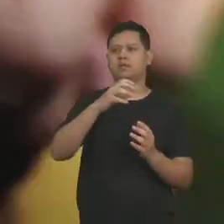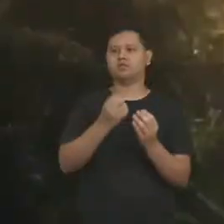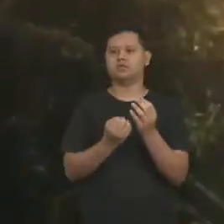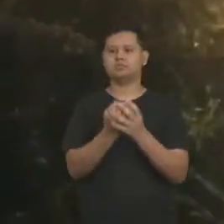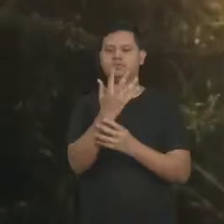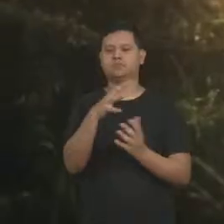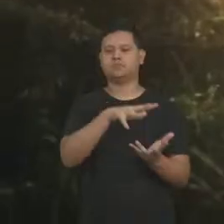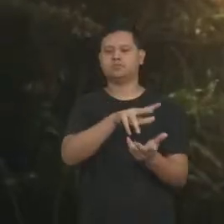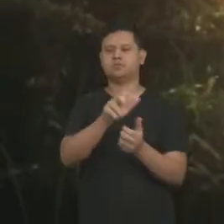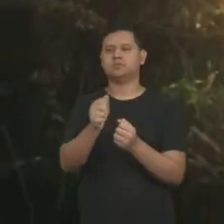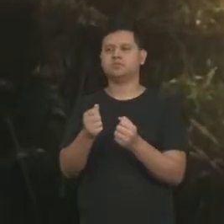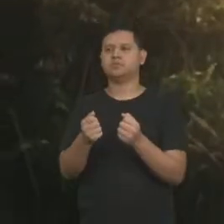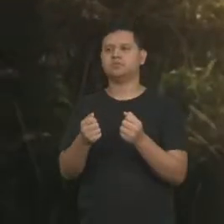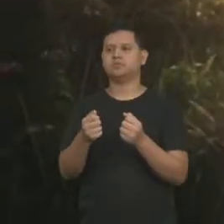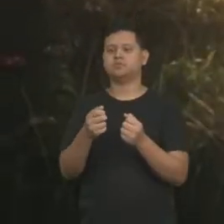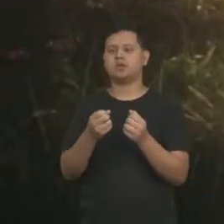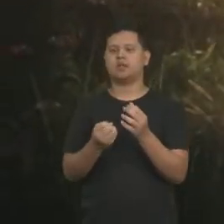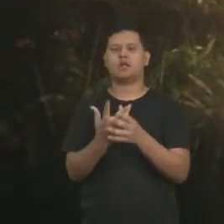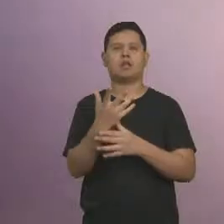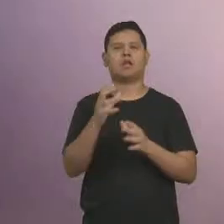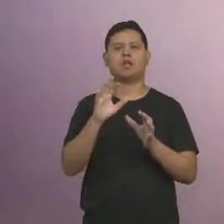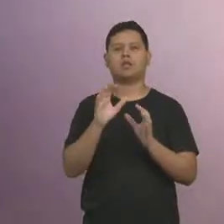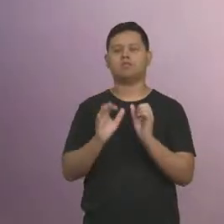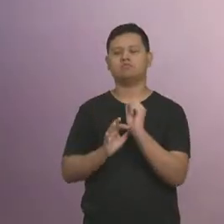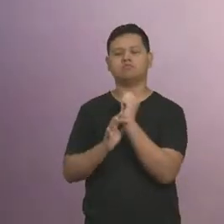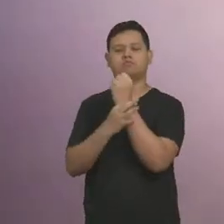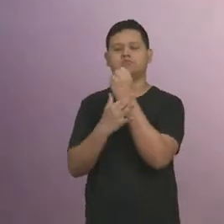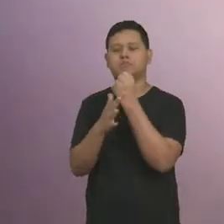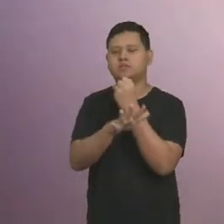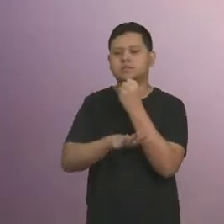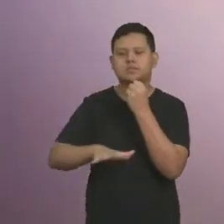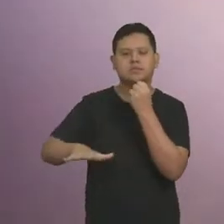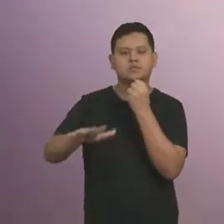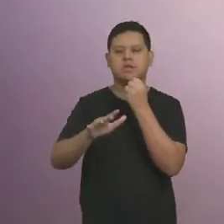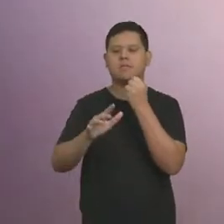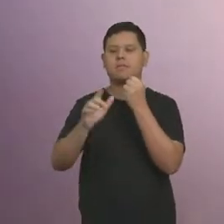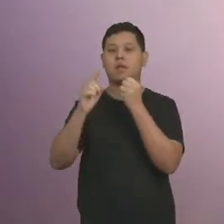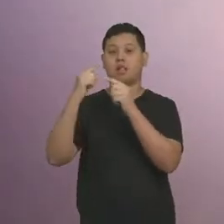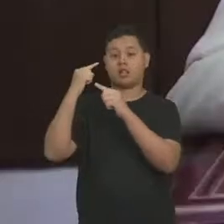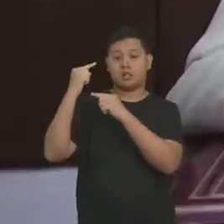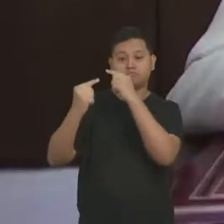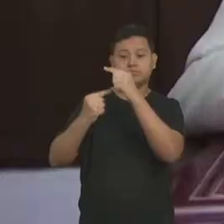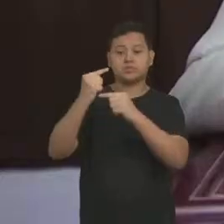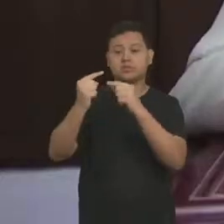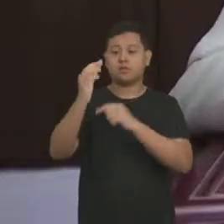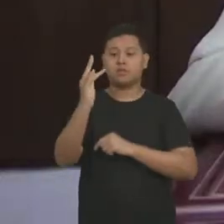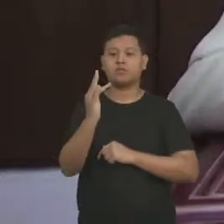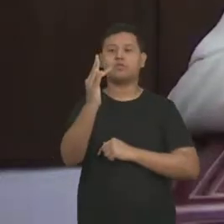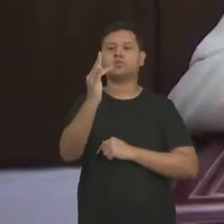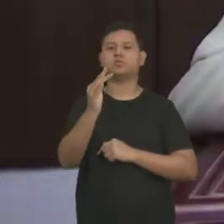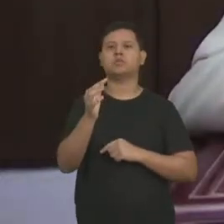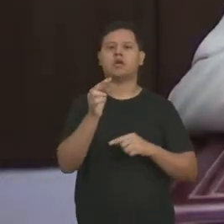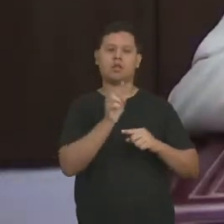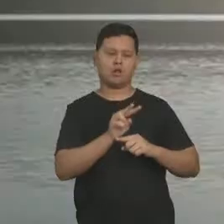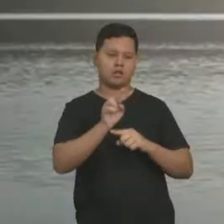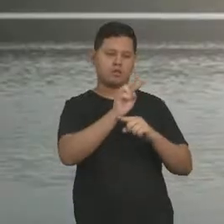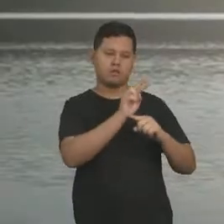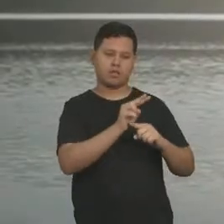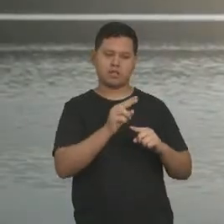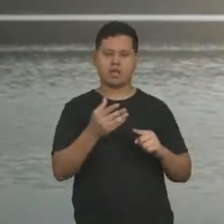hay que cultivar y proteger para las generaciones futuras. Cuidar la casa